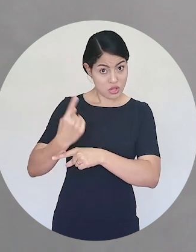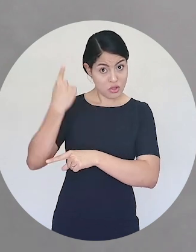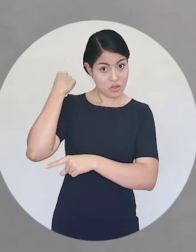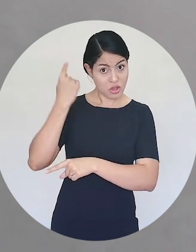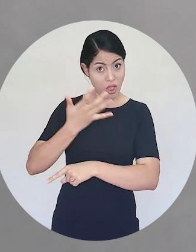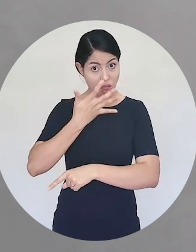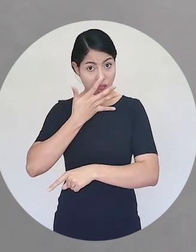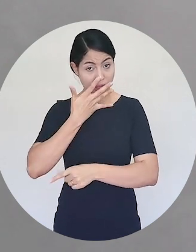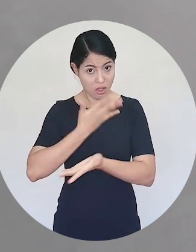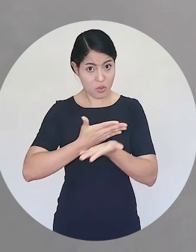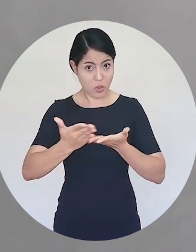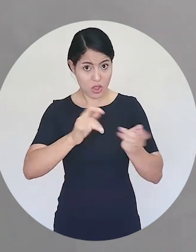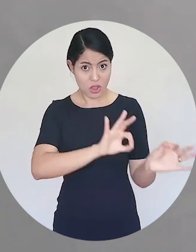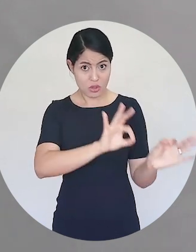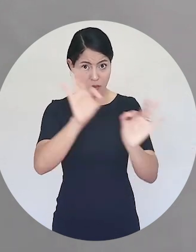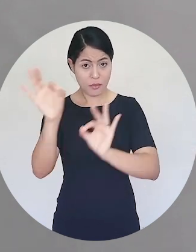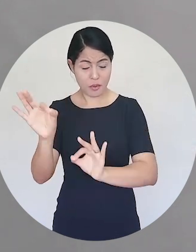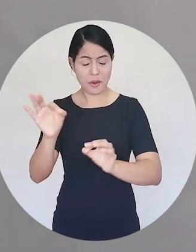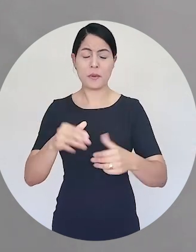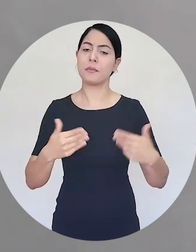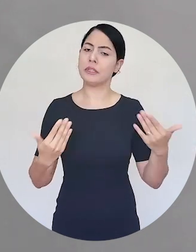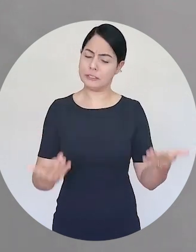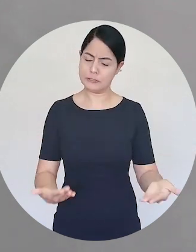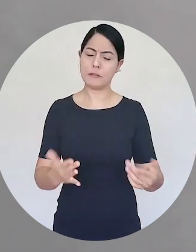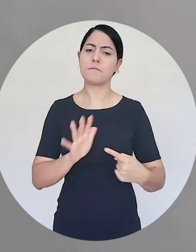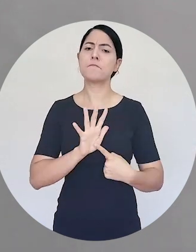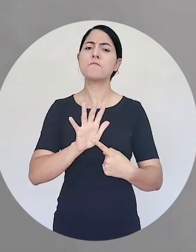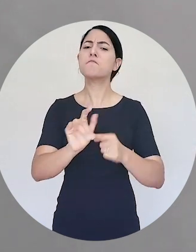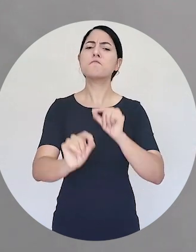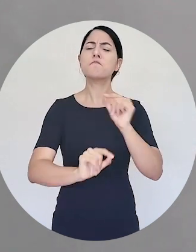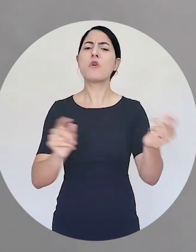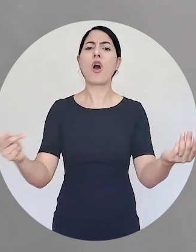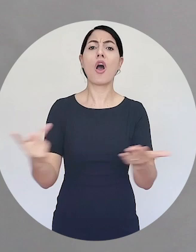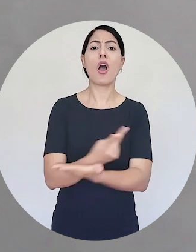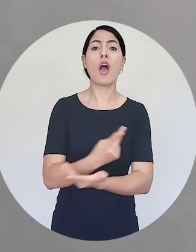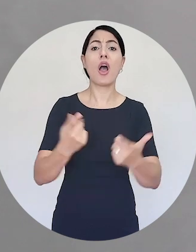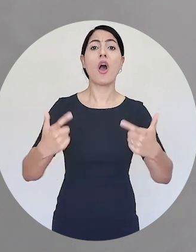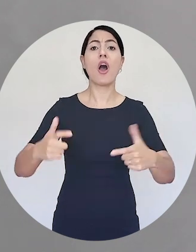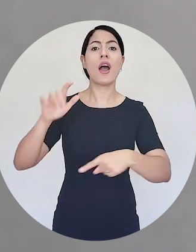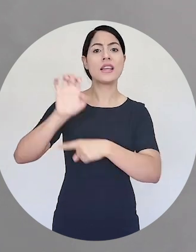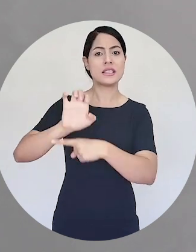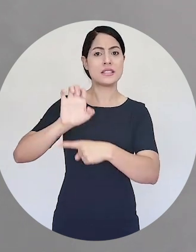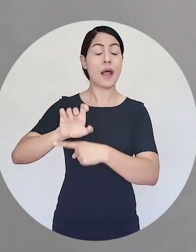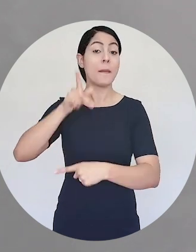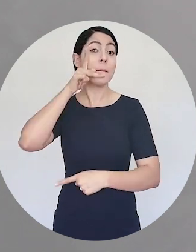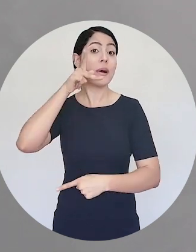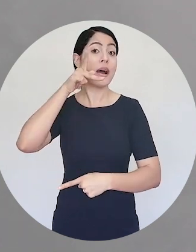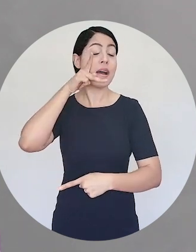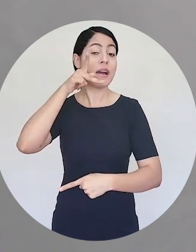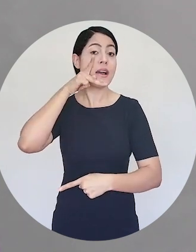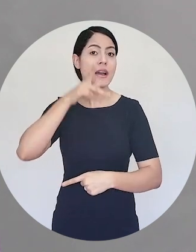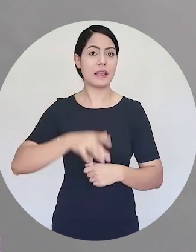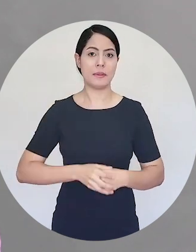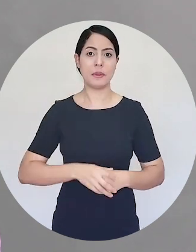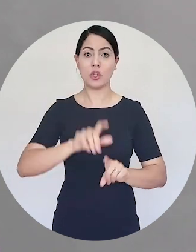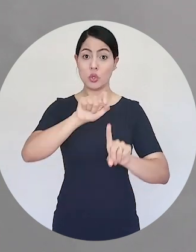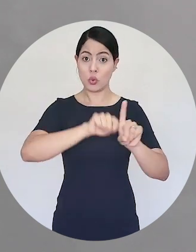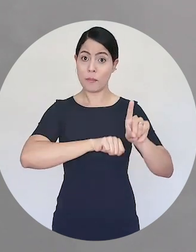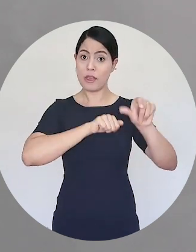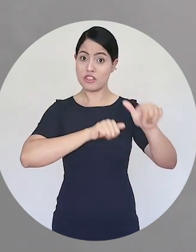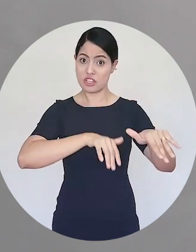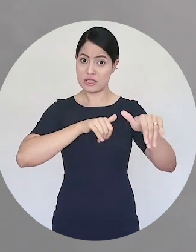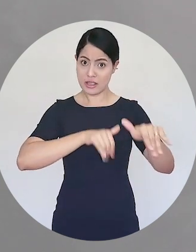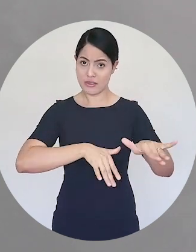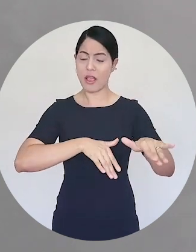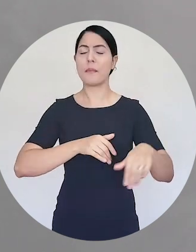Os vídeos que vocês assistiram no começo deste programa mostram um caso da Paraíba, que aconteceu no final